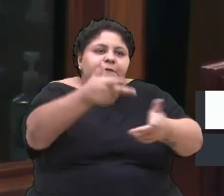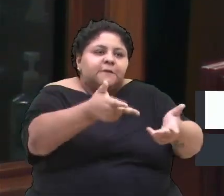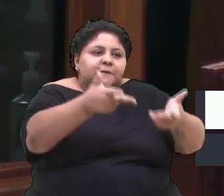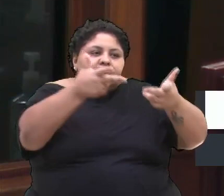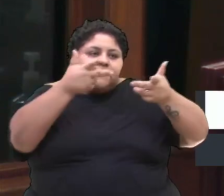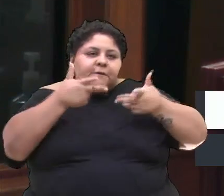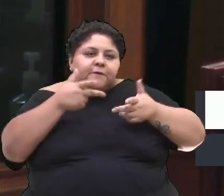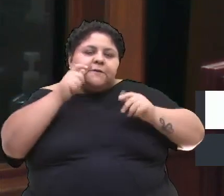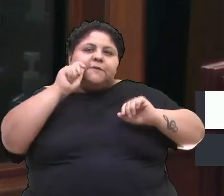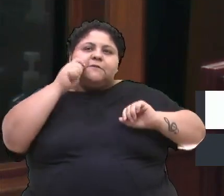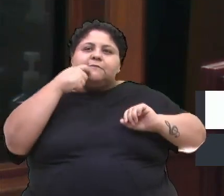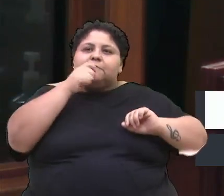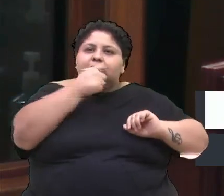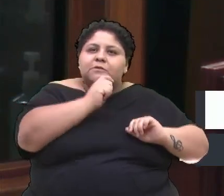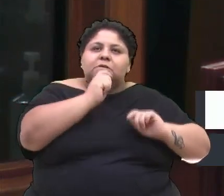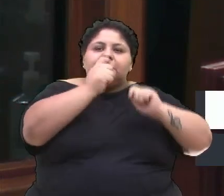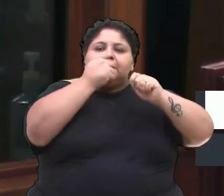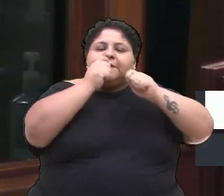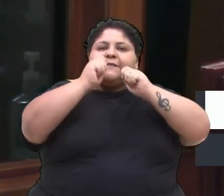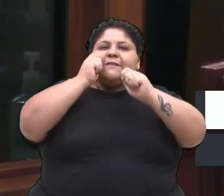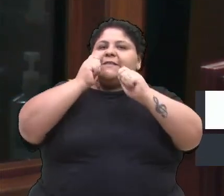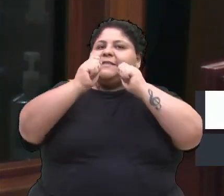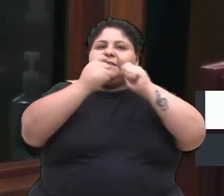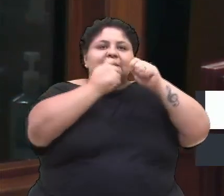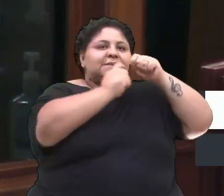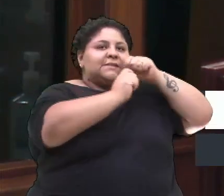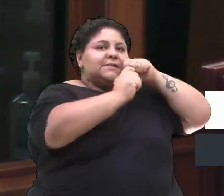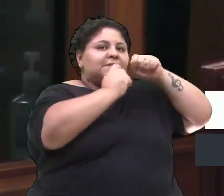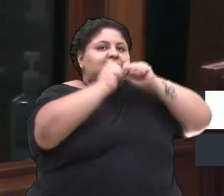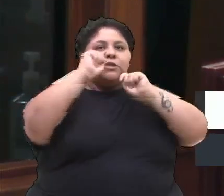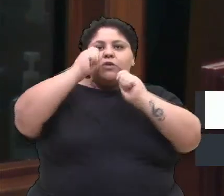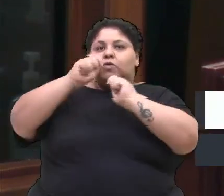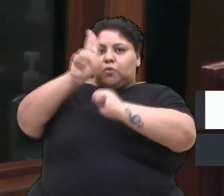do fio dental, dieta alimentar e etc.